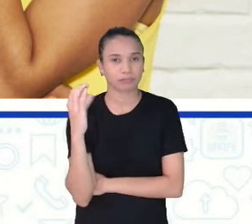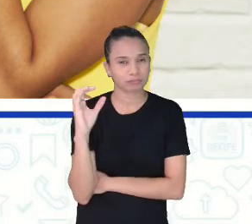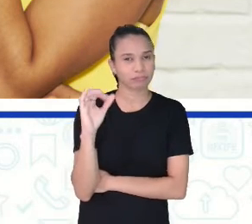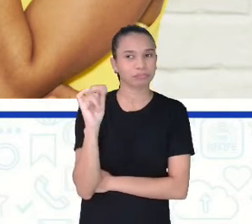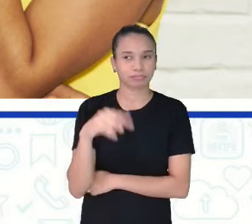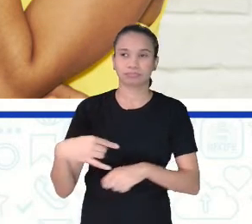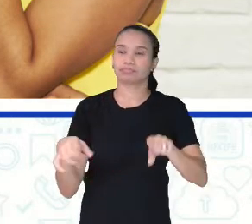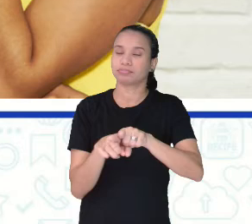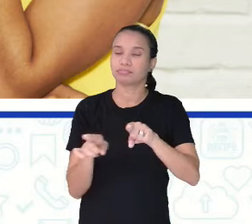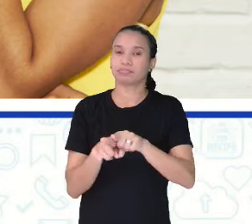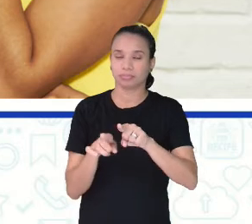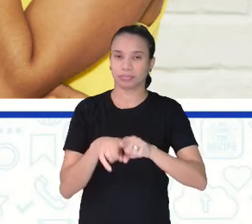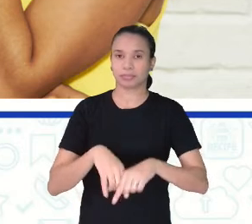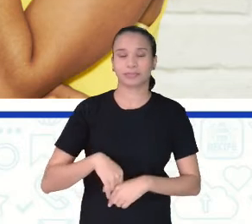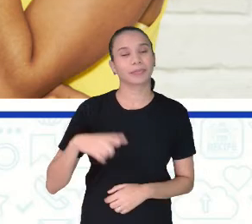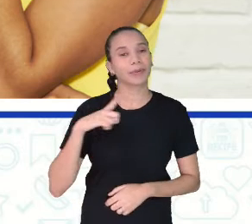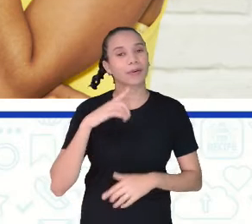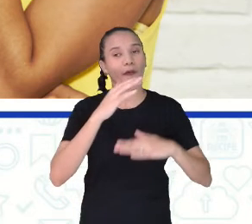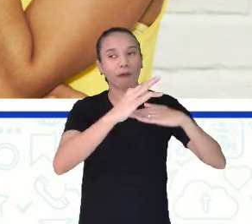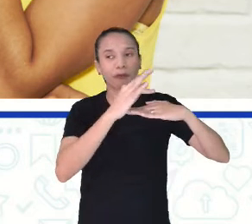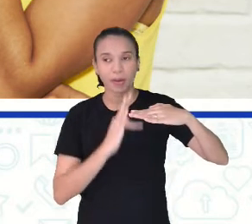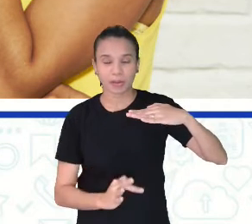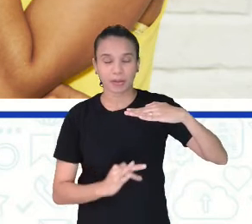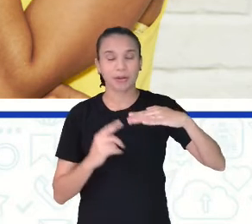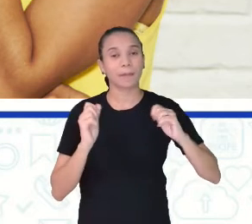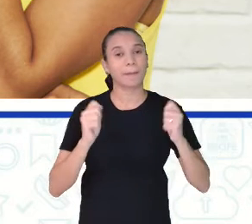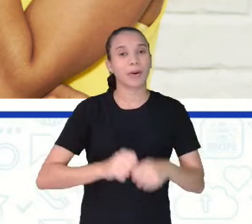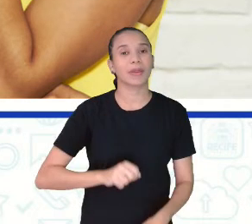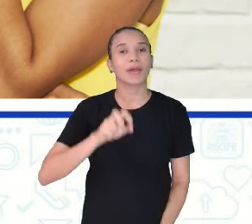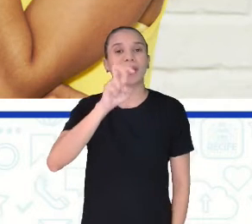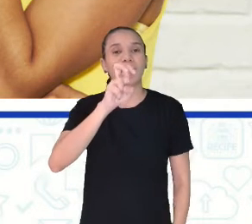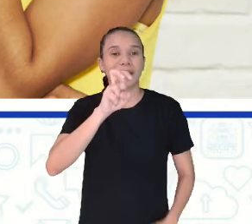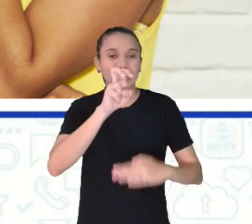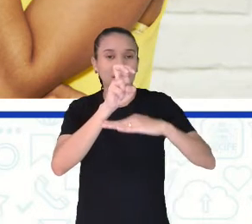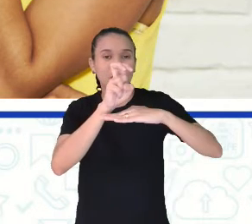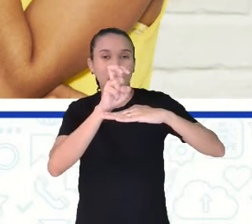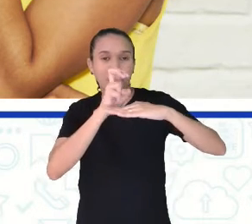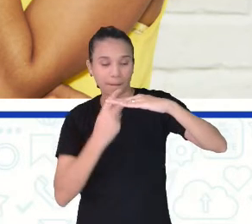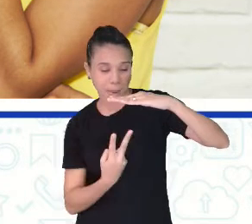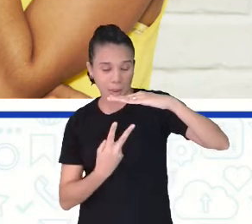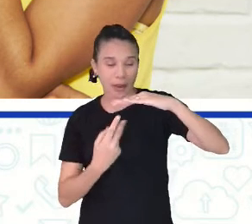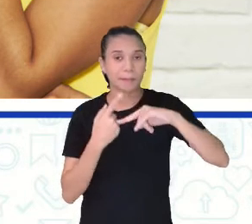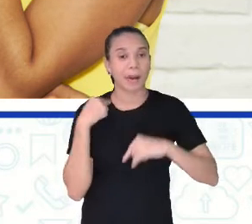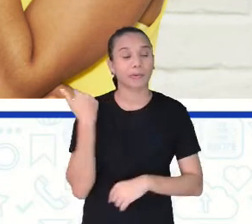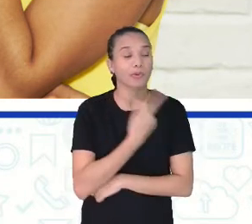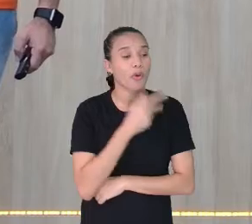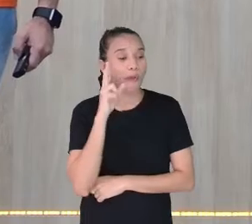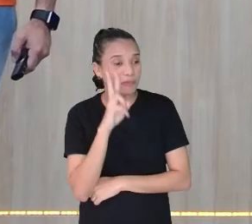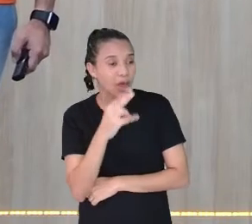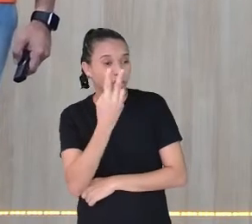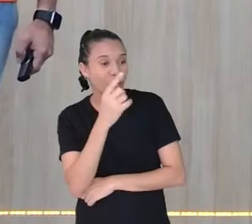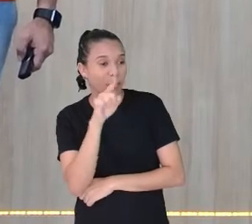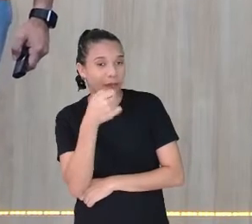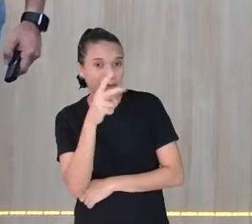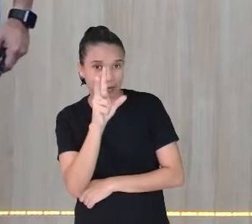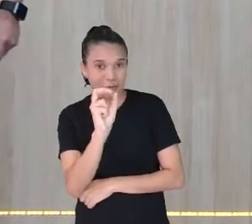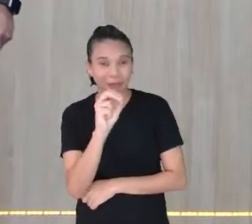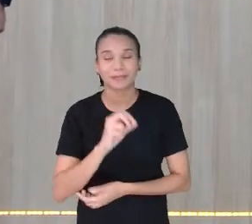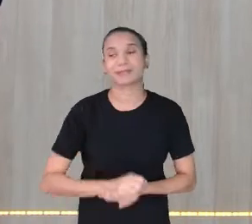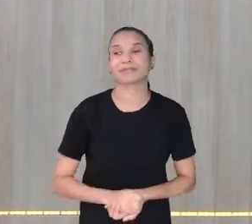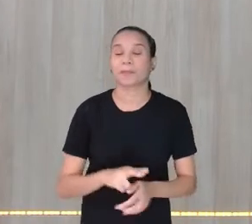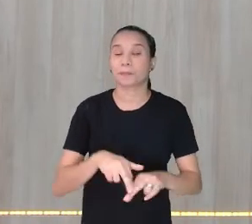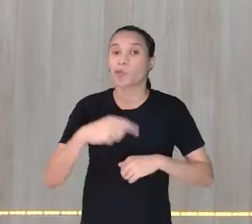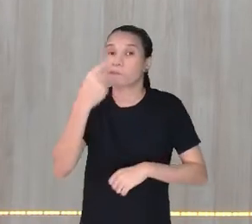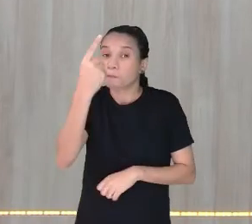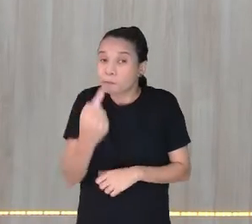uma fração. Pode ser representada como 5 meios, mas você vê como um número decimal. O único